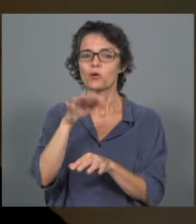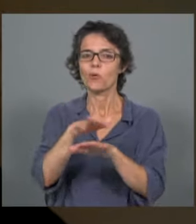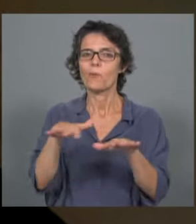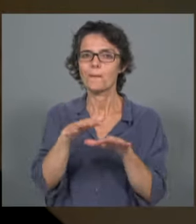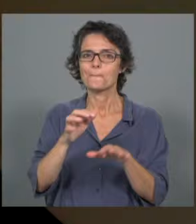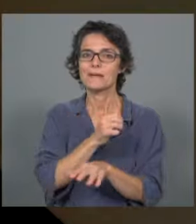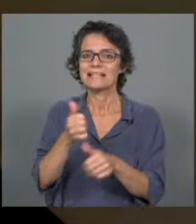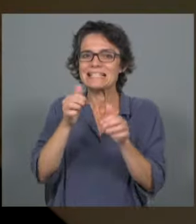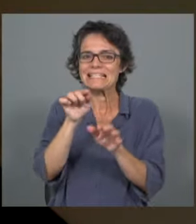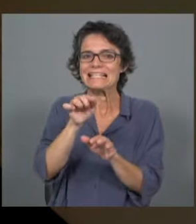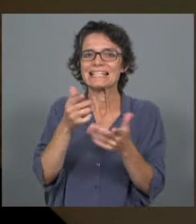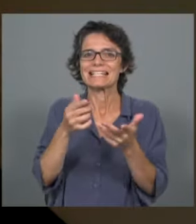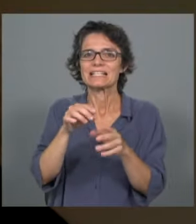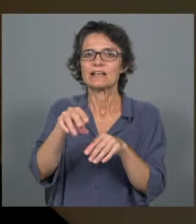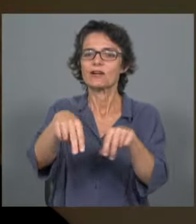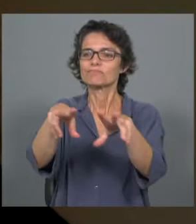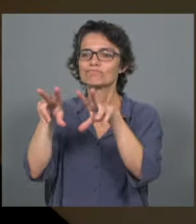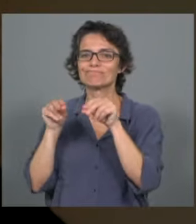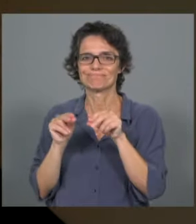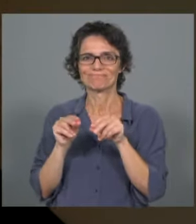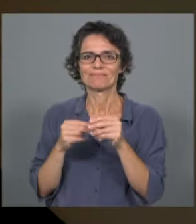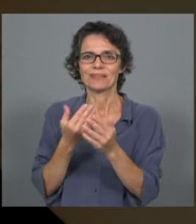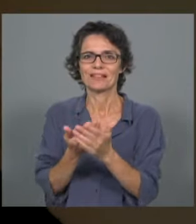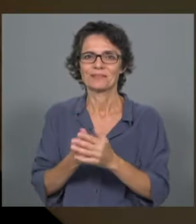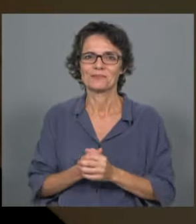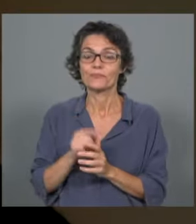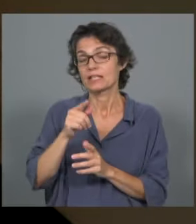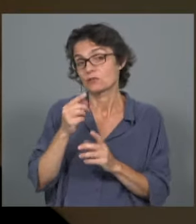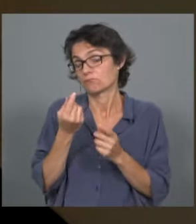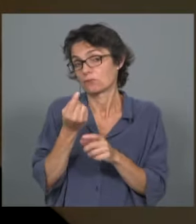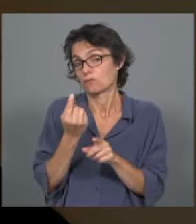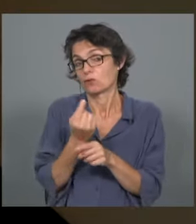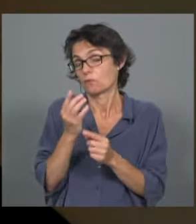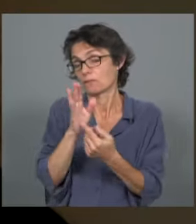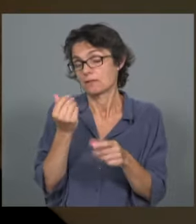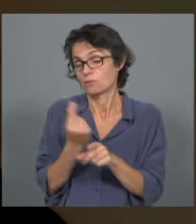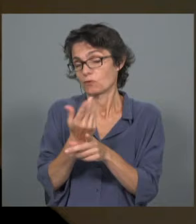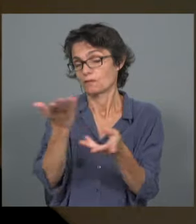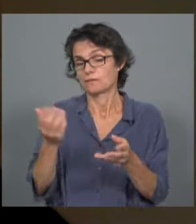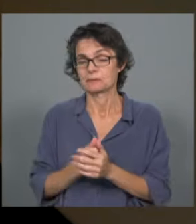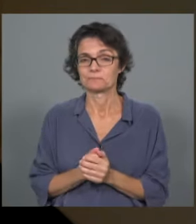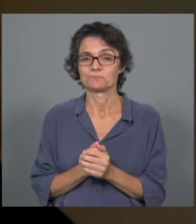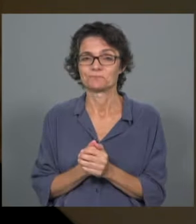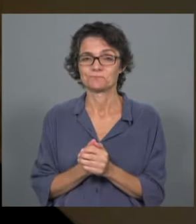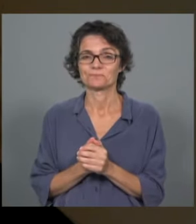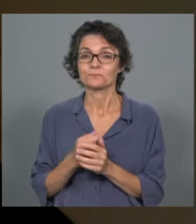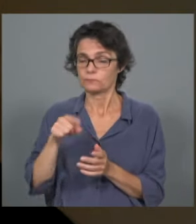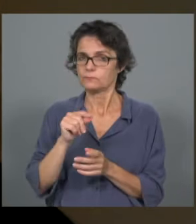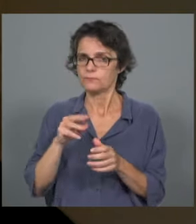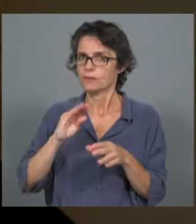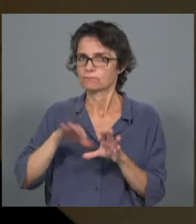E estas são algumas das iniciativas que a Igreja Lusitana também participa. João Luís